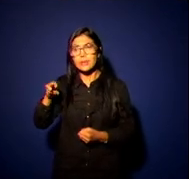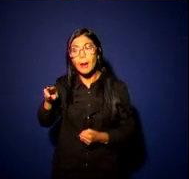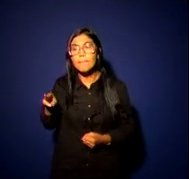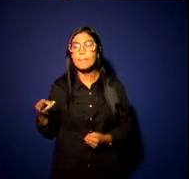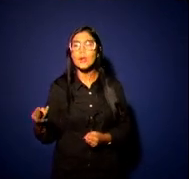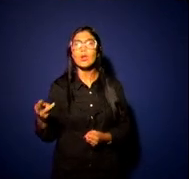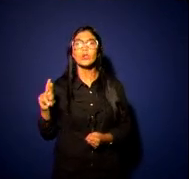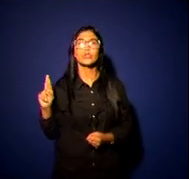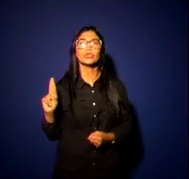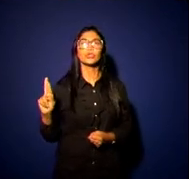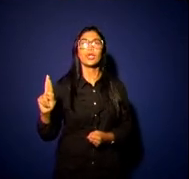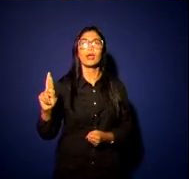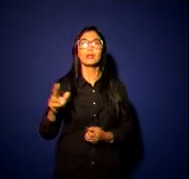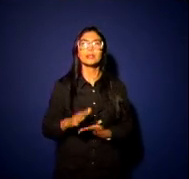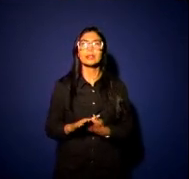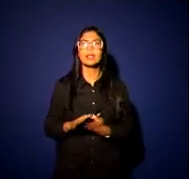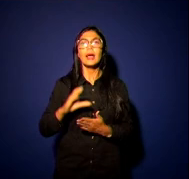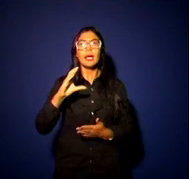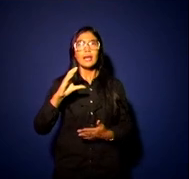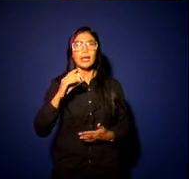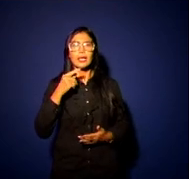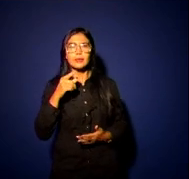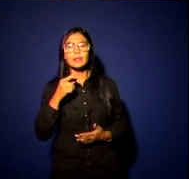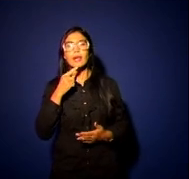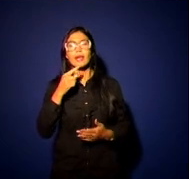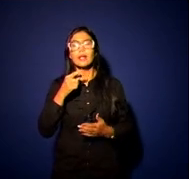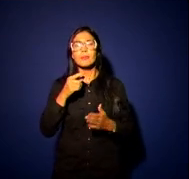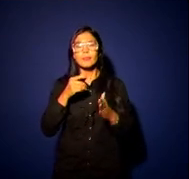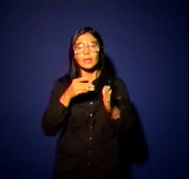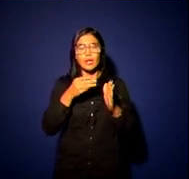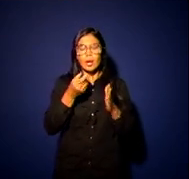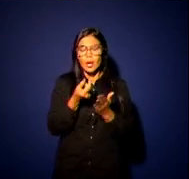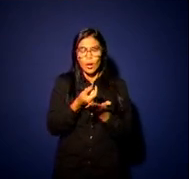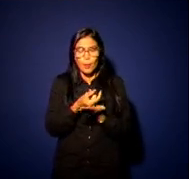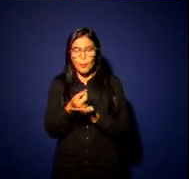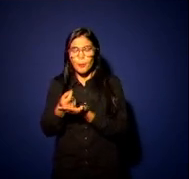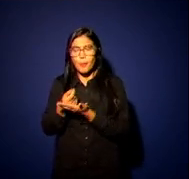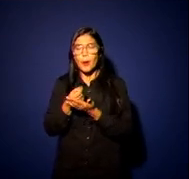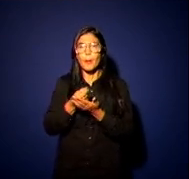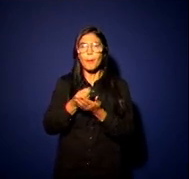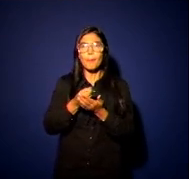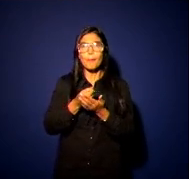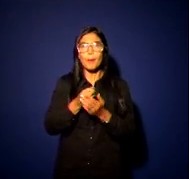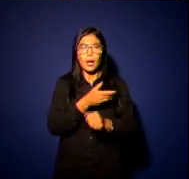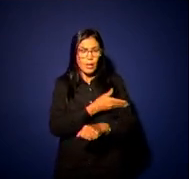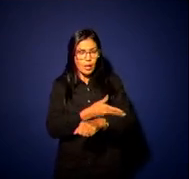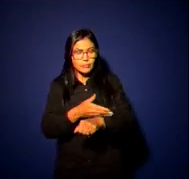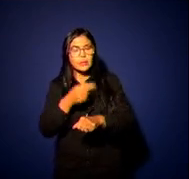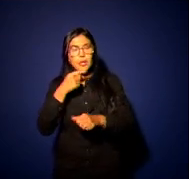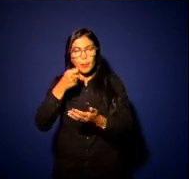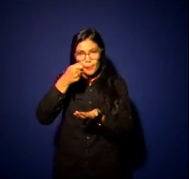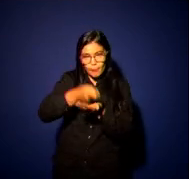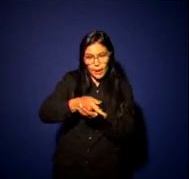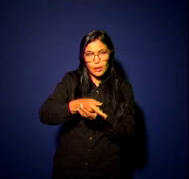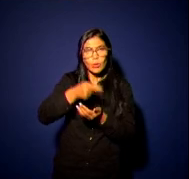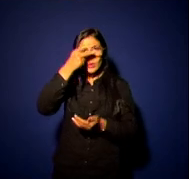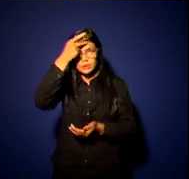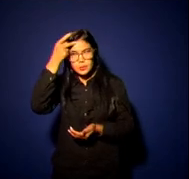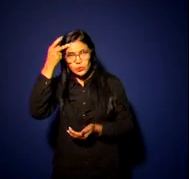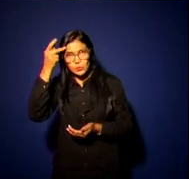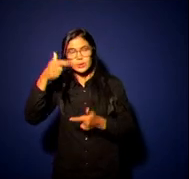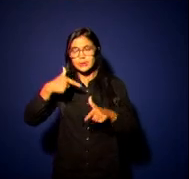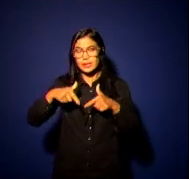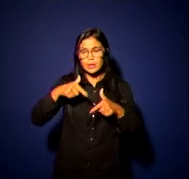reais a cvm ela tem um orçamento ordinário que é o orçamento que se destina pagar as pessoas que trabalham na cvm